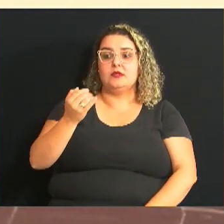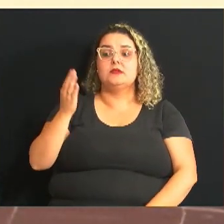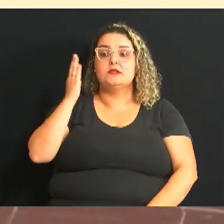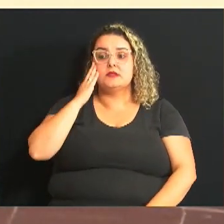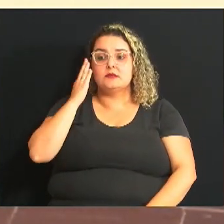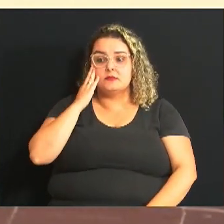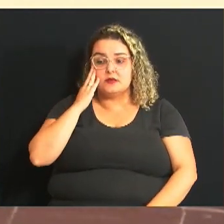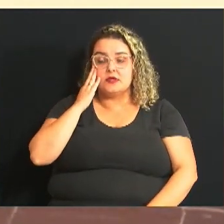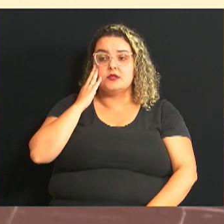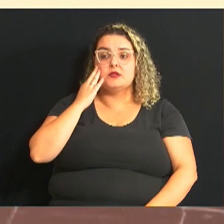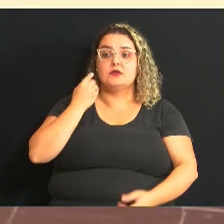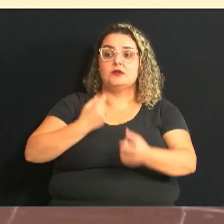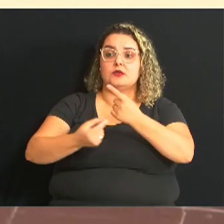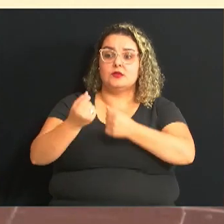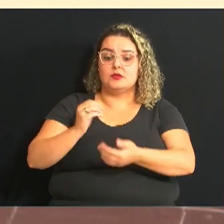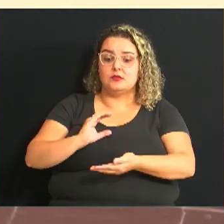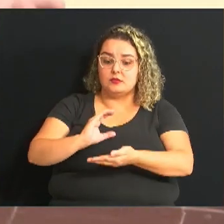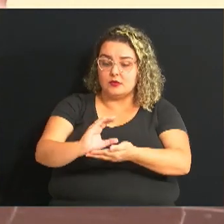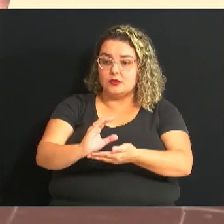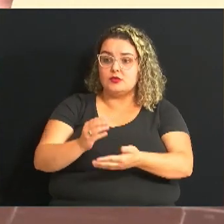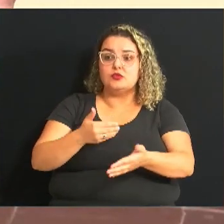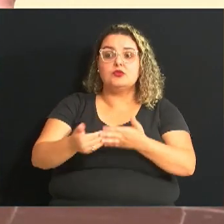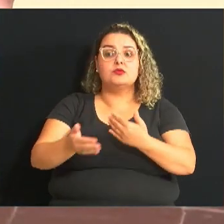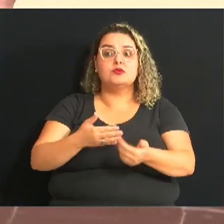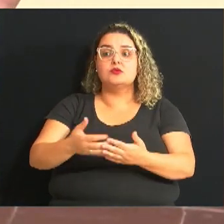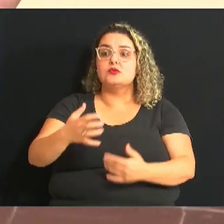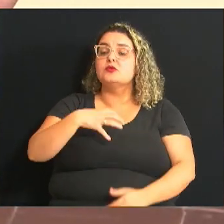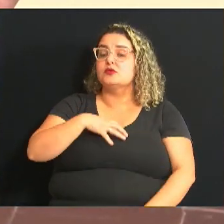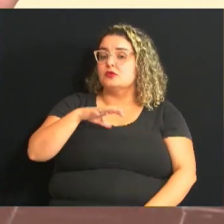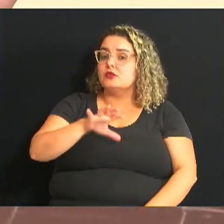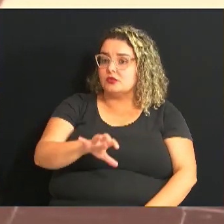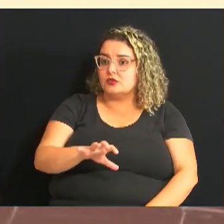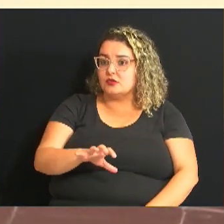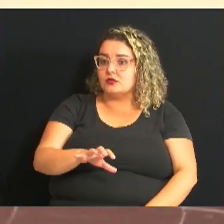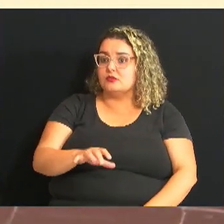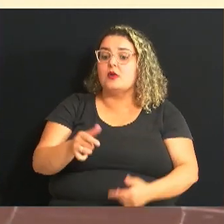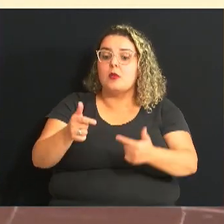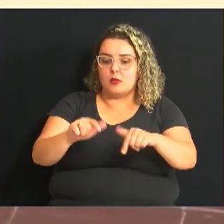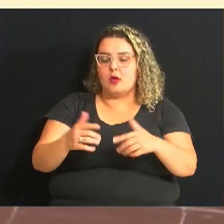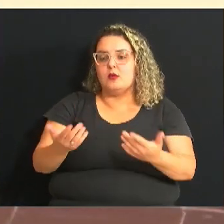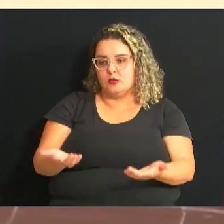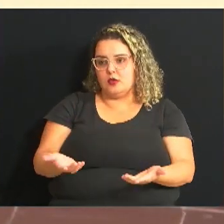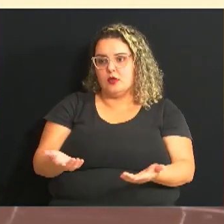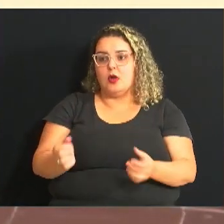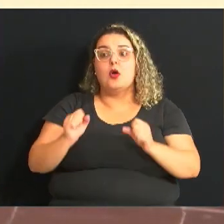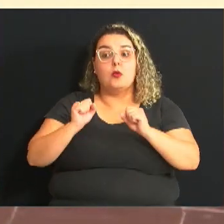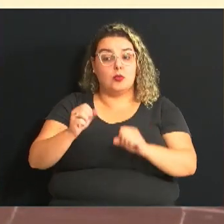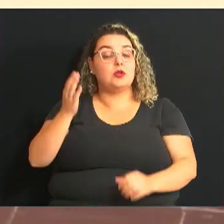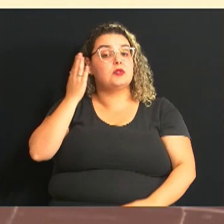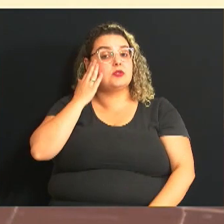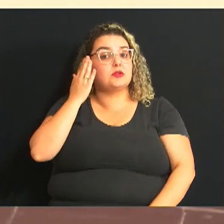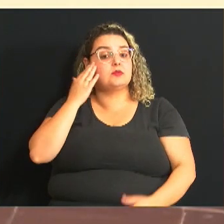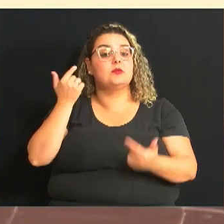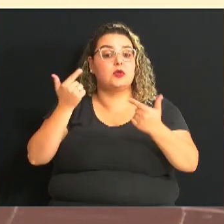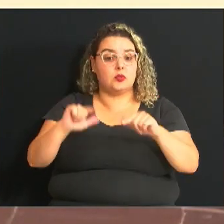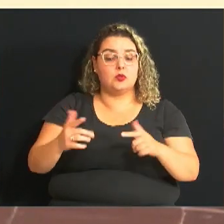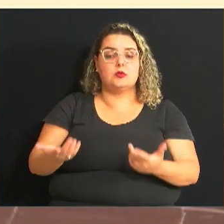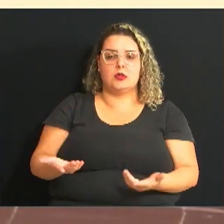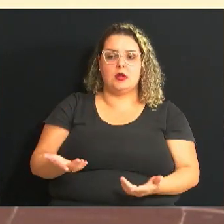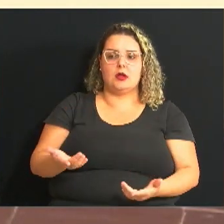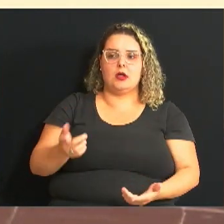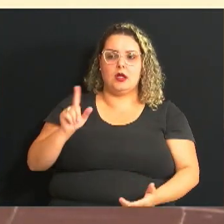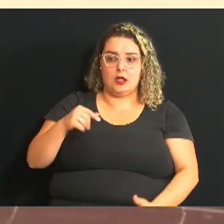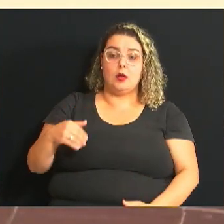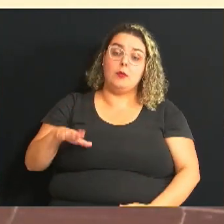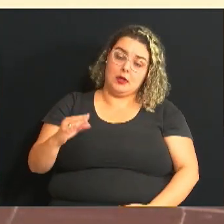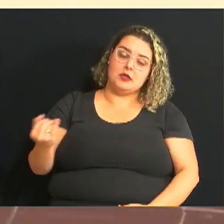destine, o dinheiro de qualquer forma vai para algum lugar, né? E você poder saber para onde vai, isso é mais